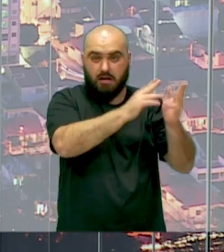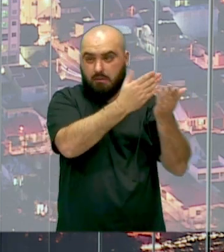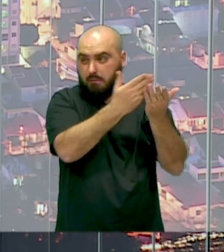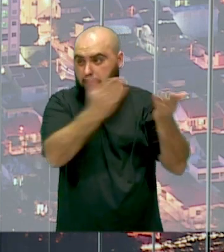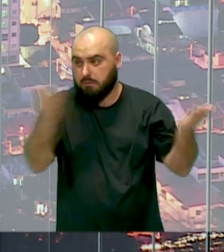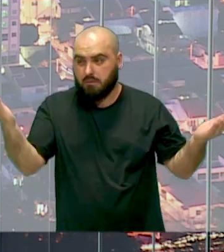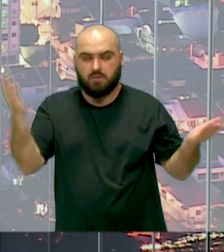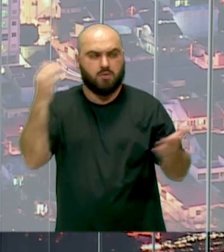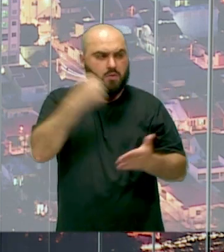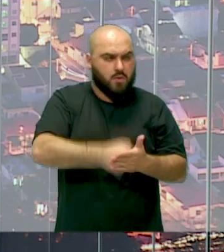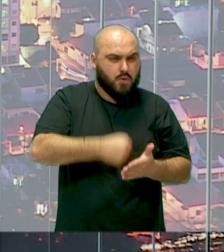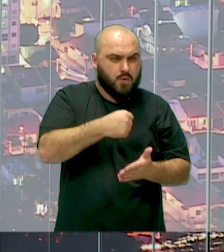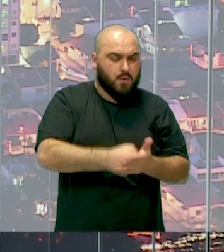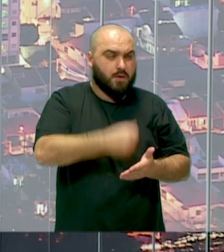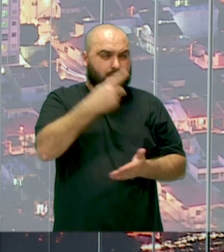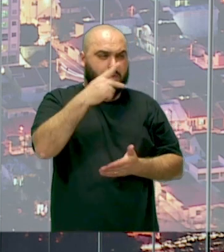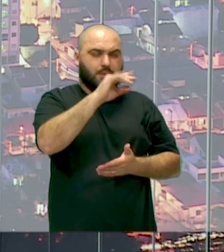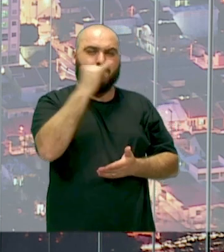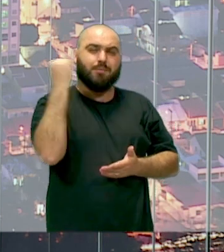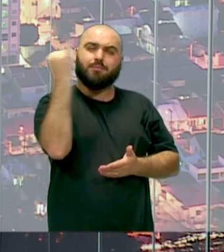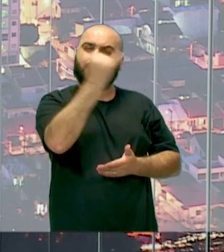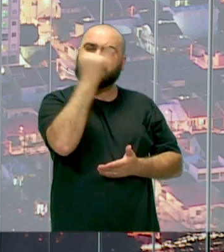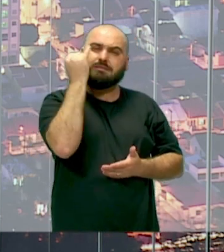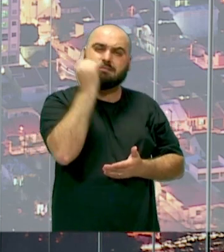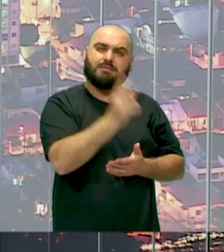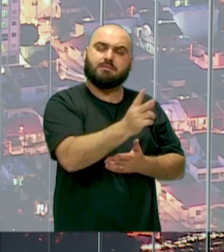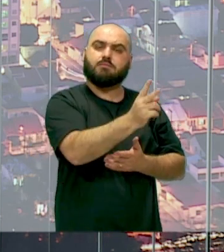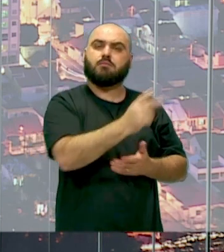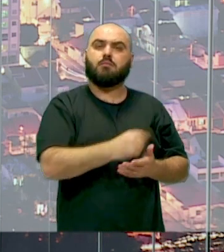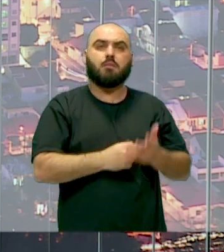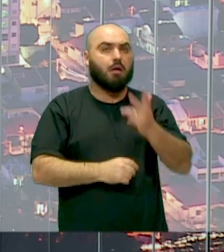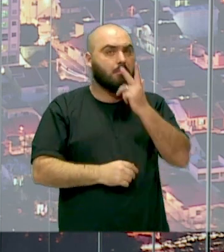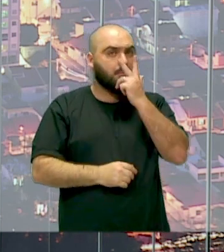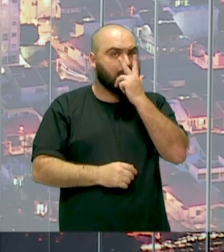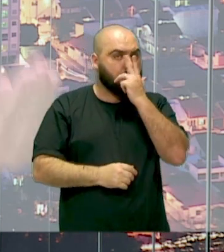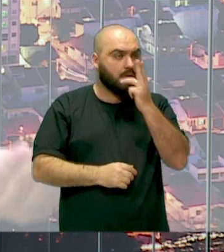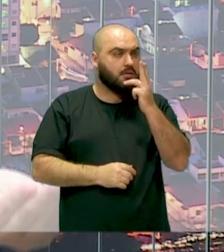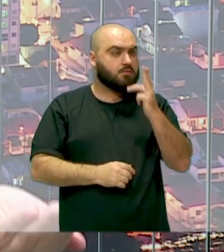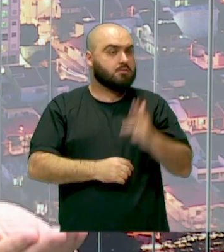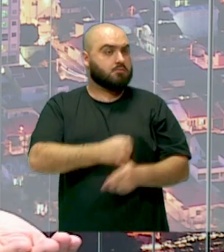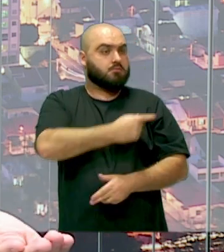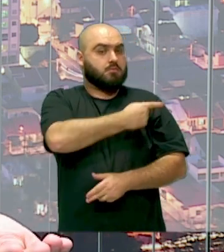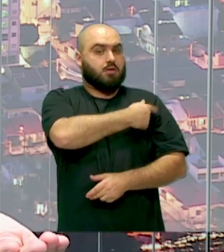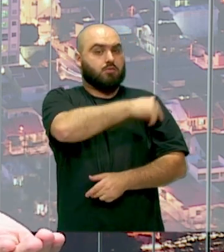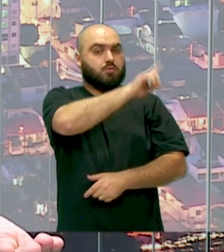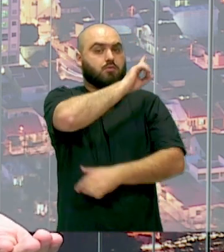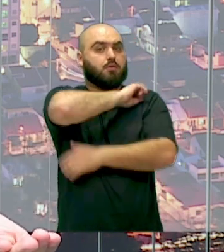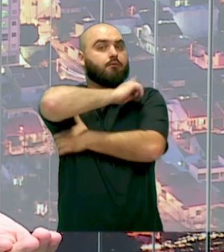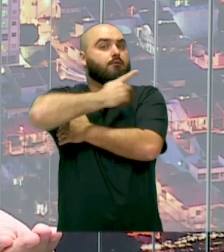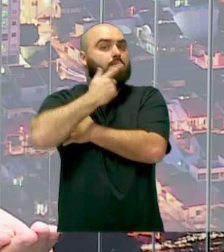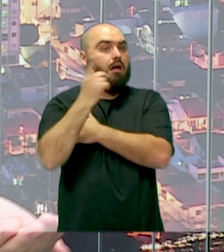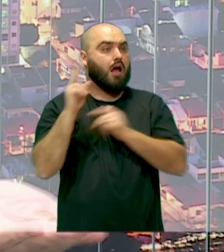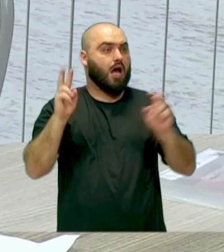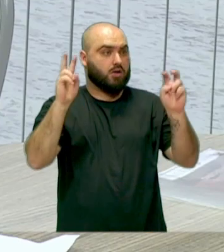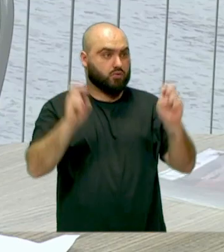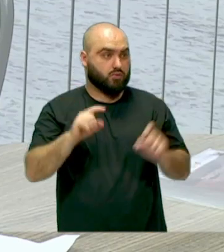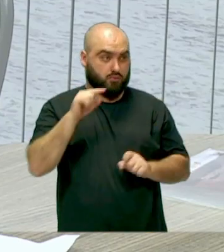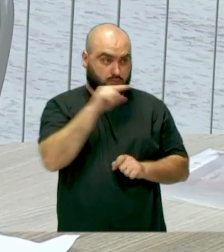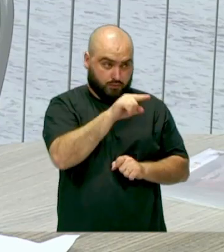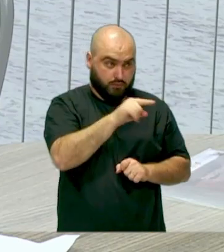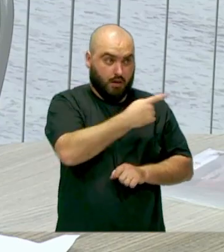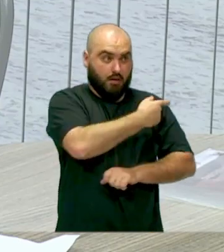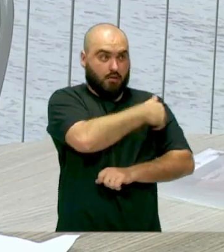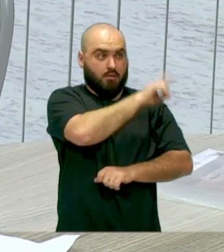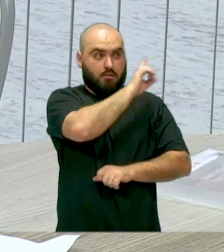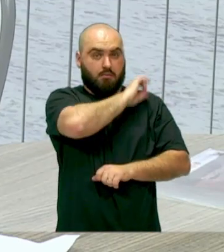tão importante e continua sendo. O senhor tem, digamos assim, autoridade para falar sobre a temática, né? Porque são mais